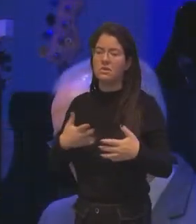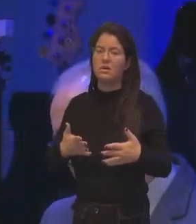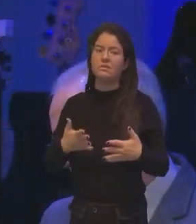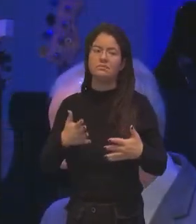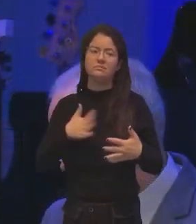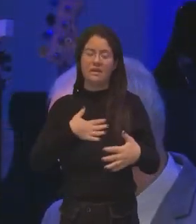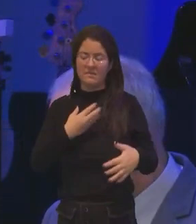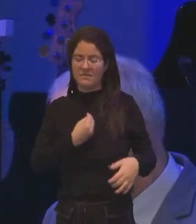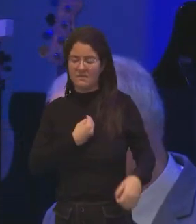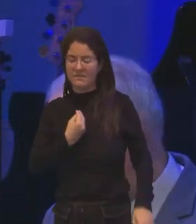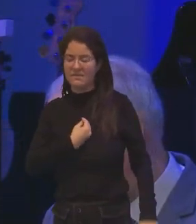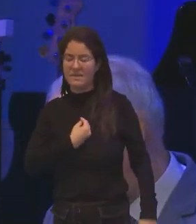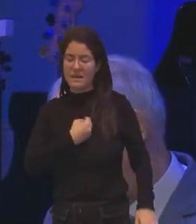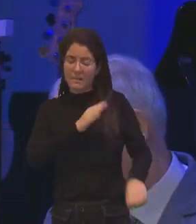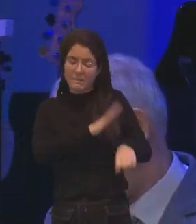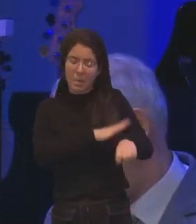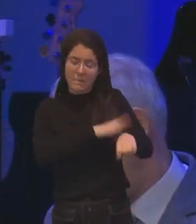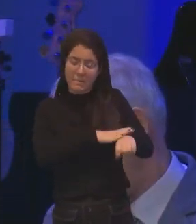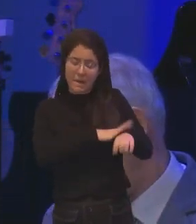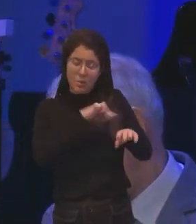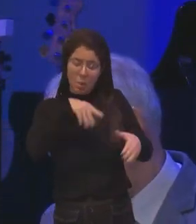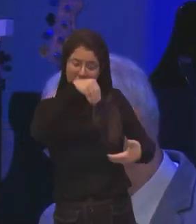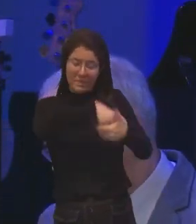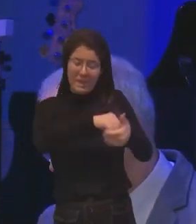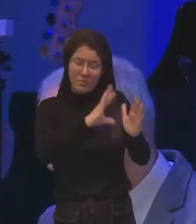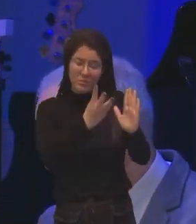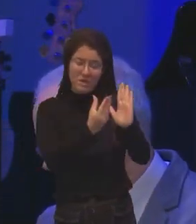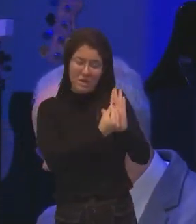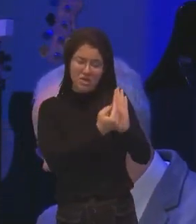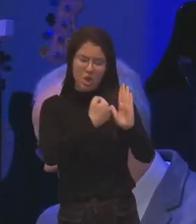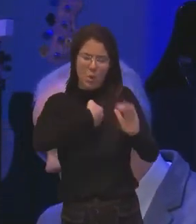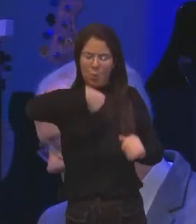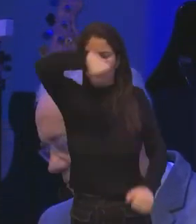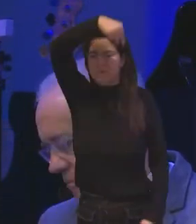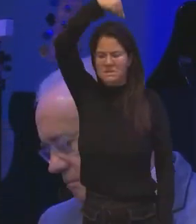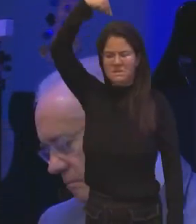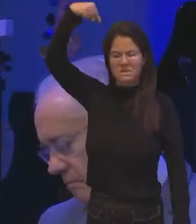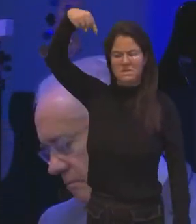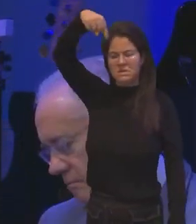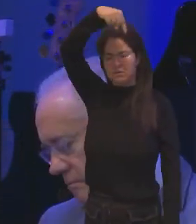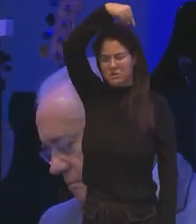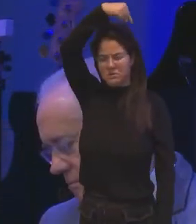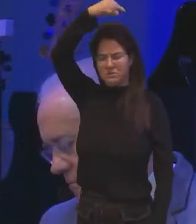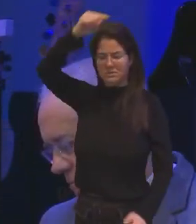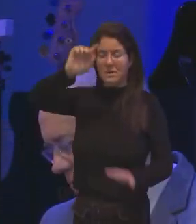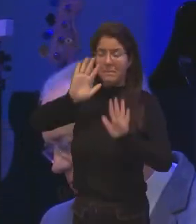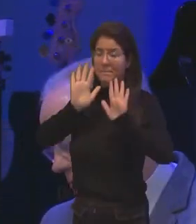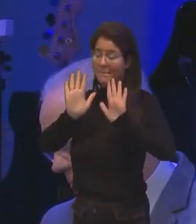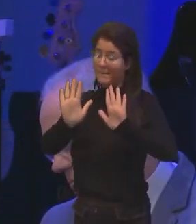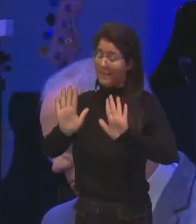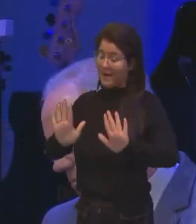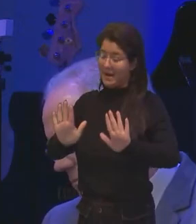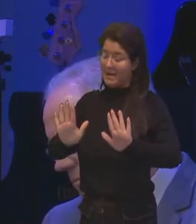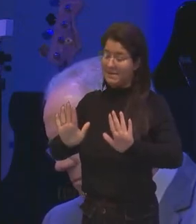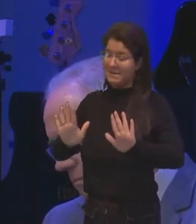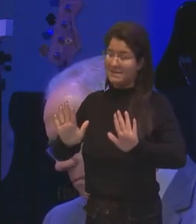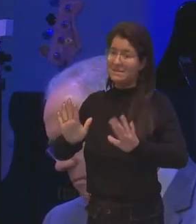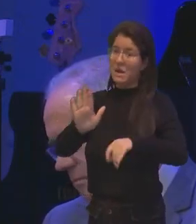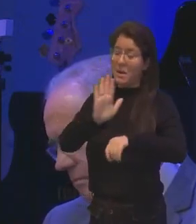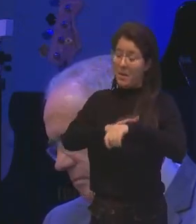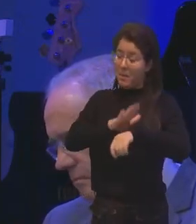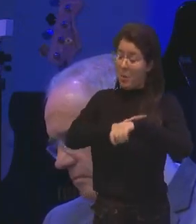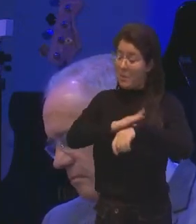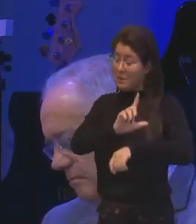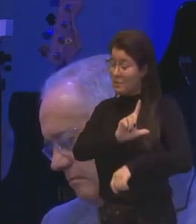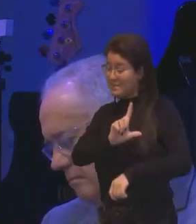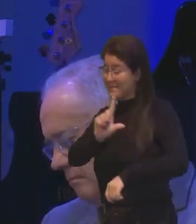igreja, eu sou um homem santo. Mas quando eu saio das portas do